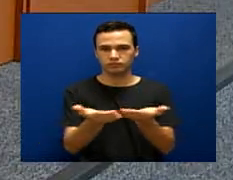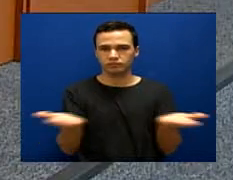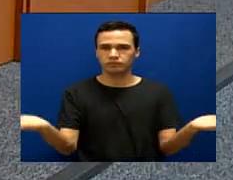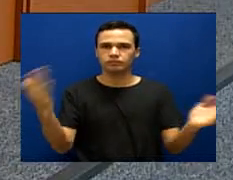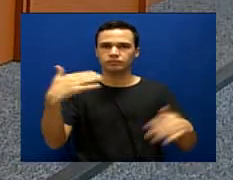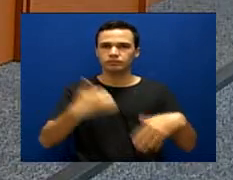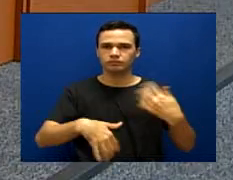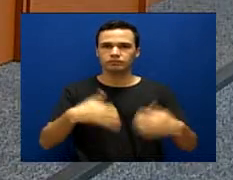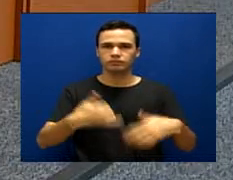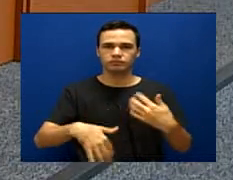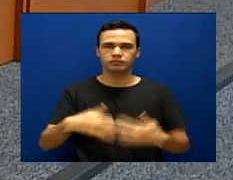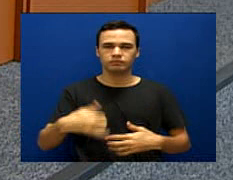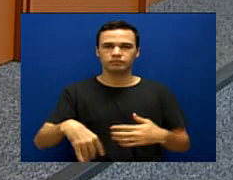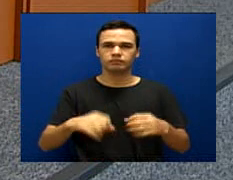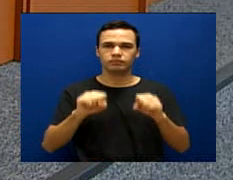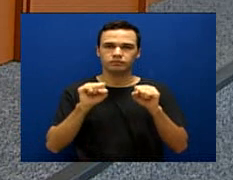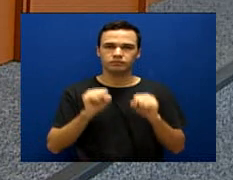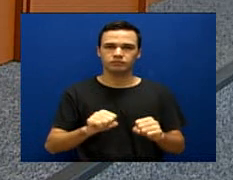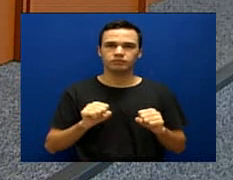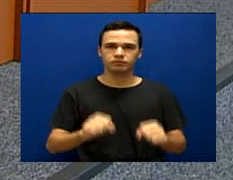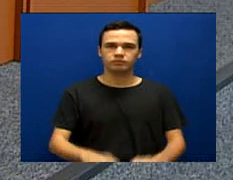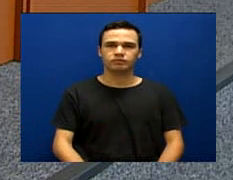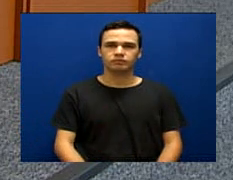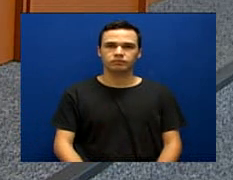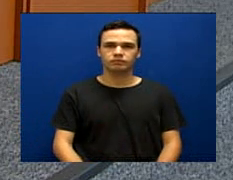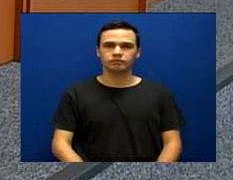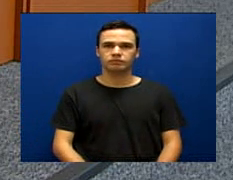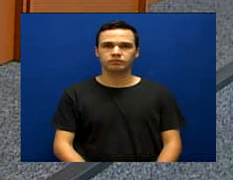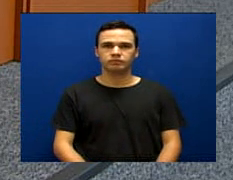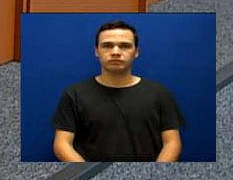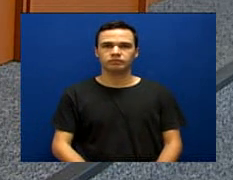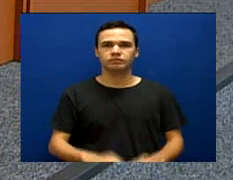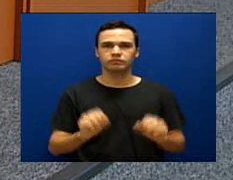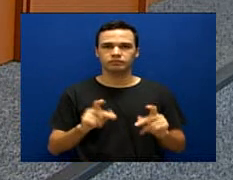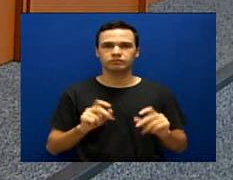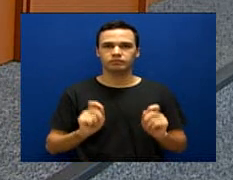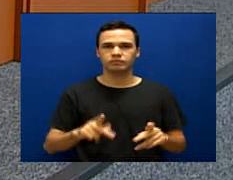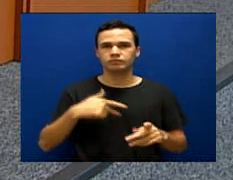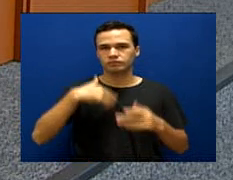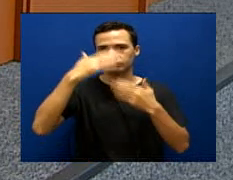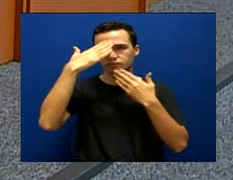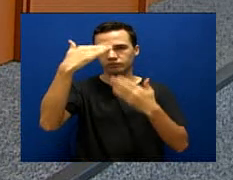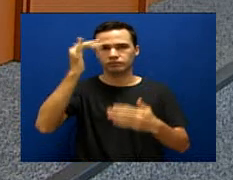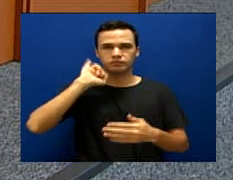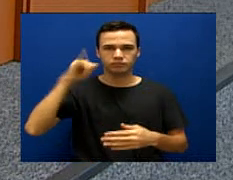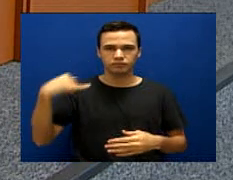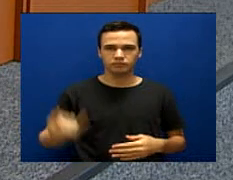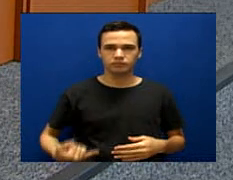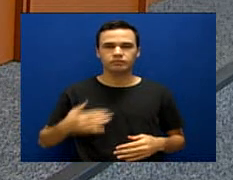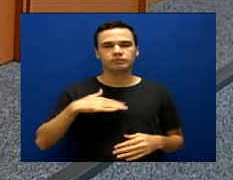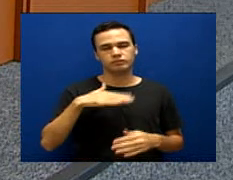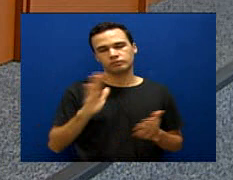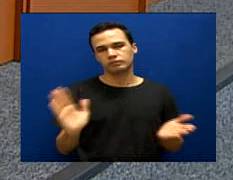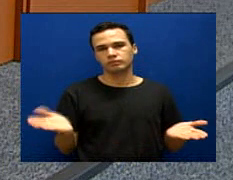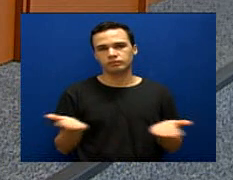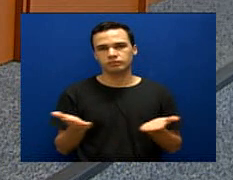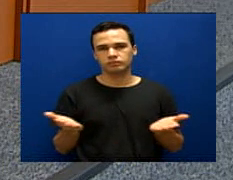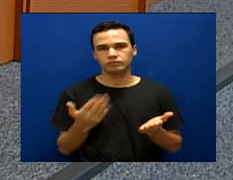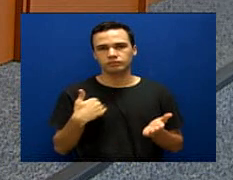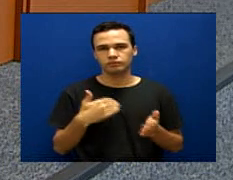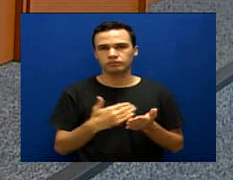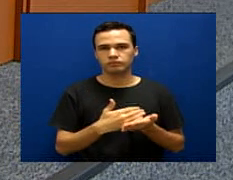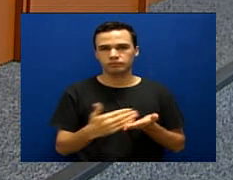falarem depois da Tá bom, Yara, obrigado, querida. De qualquer forma, eu vou abrir